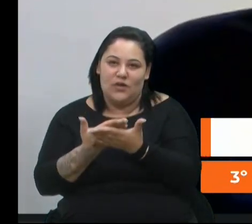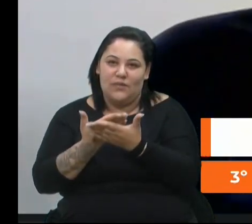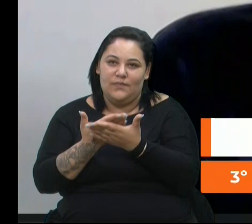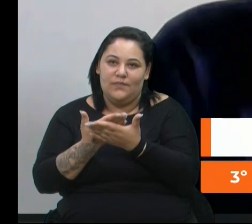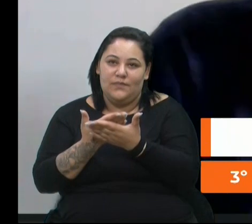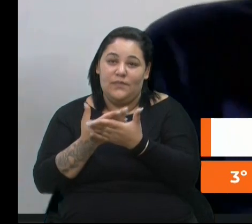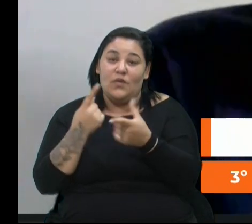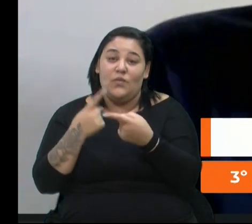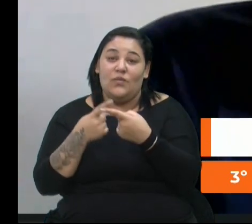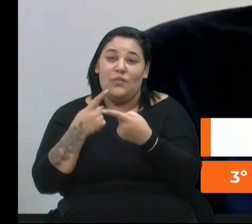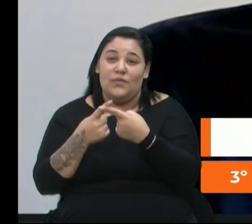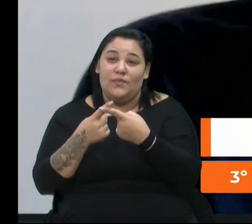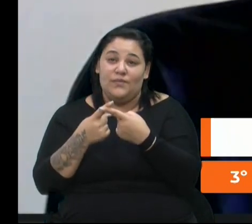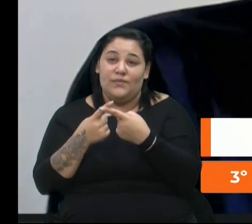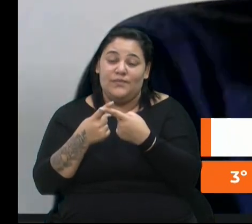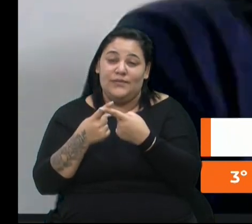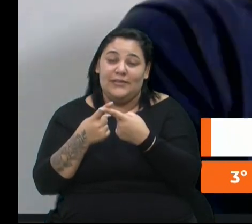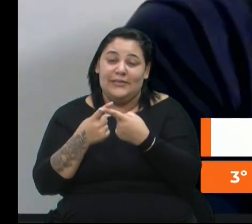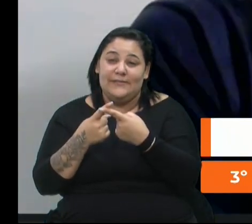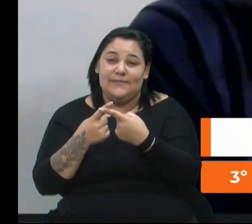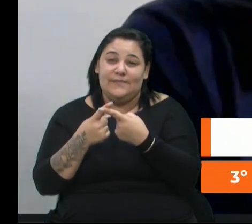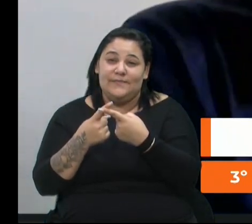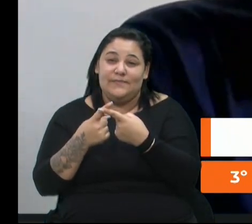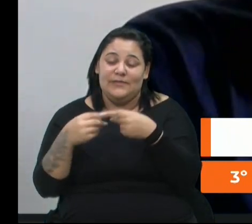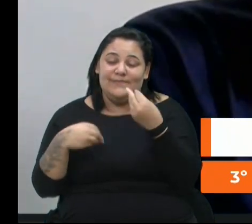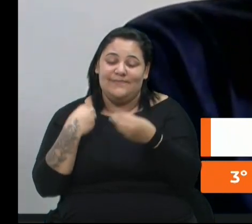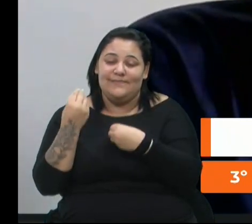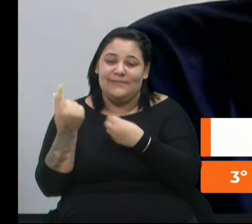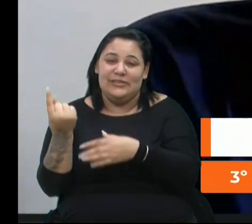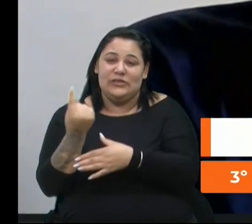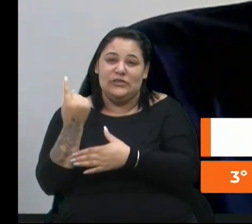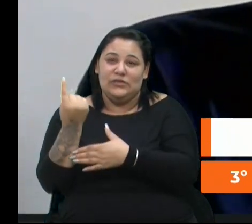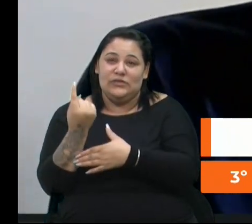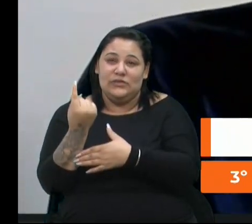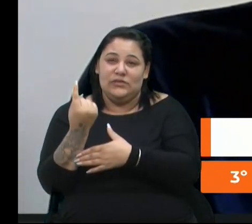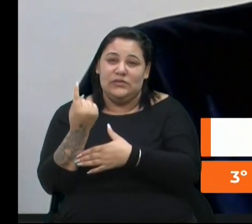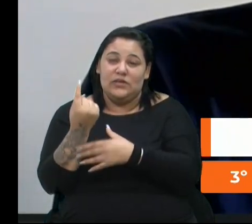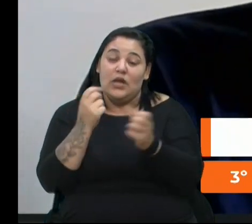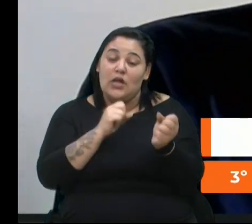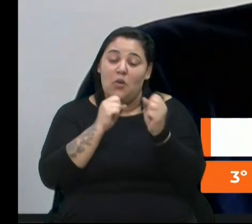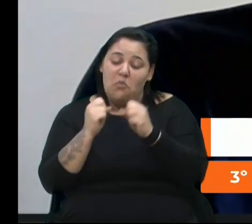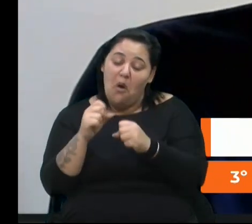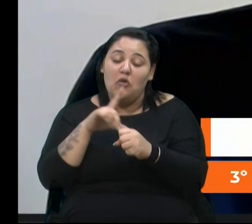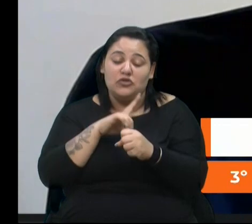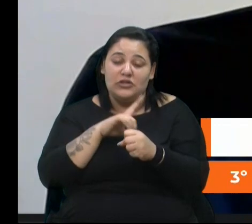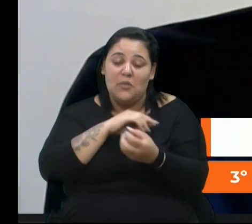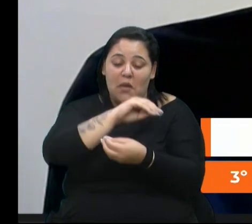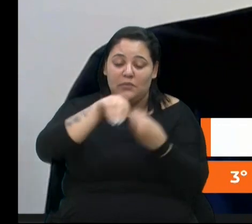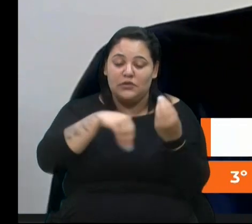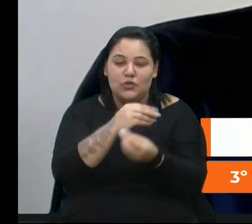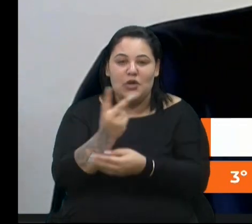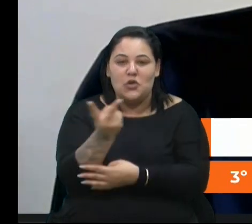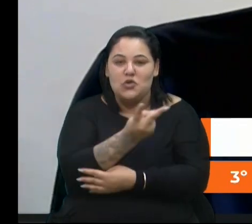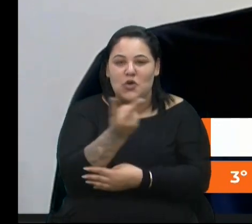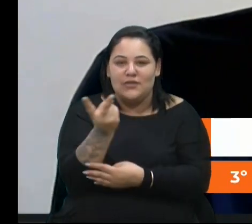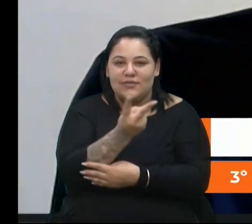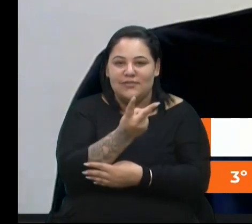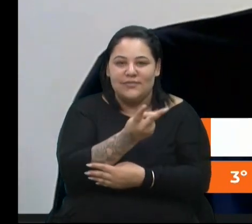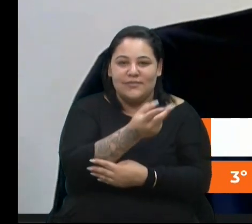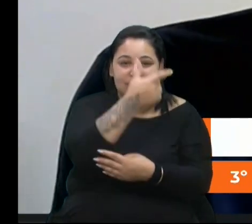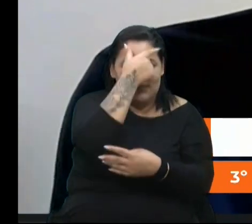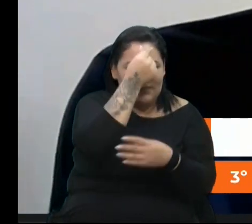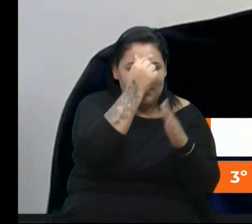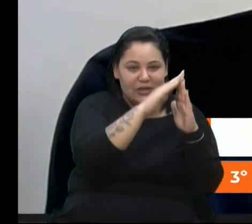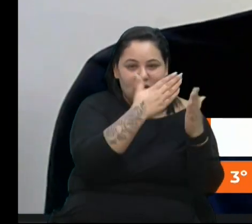daquele martírio da repetição. E eu posso ter também um misto dos dois, né? Do acadêmico e do produtivo criativo, onde eu vou ter toda